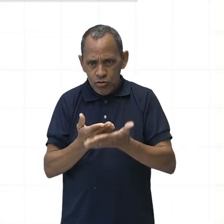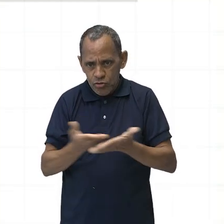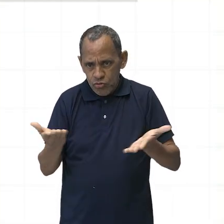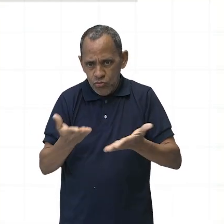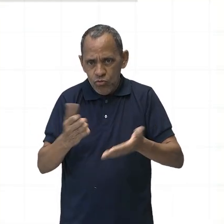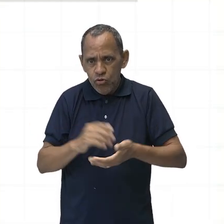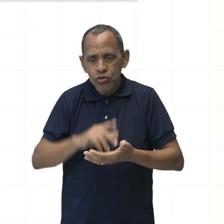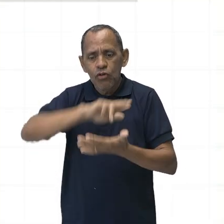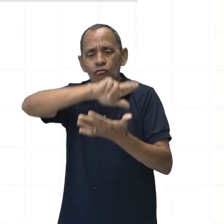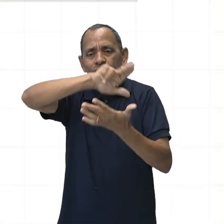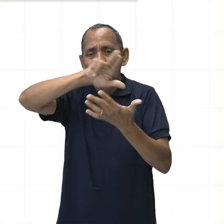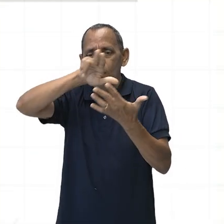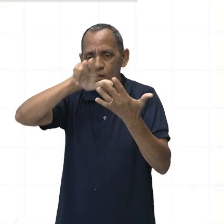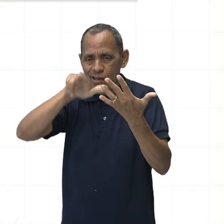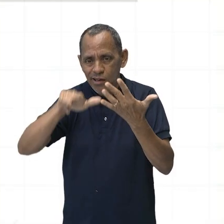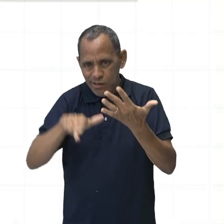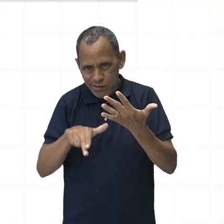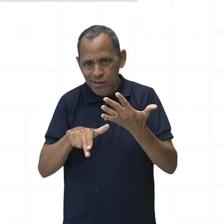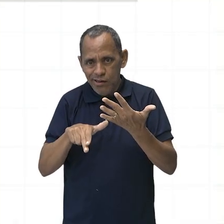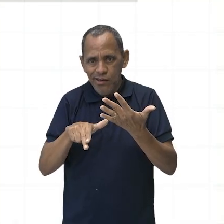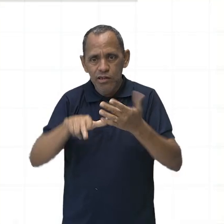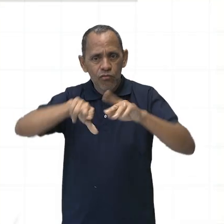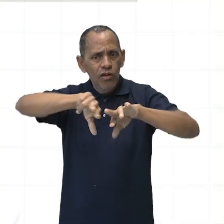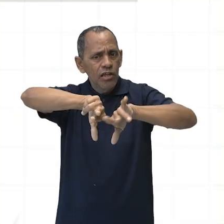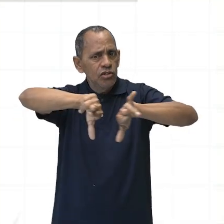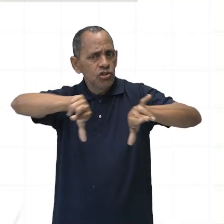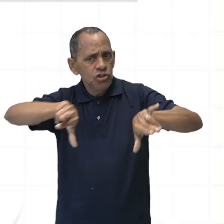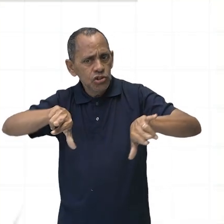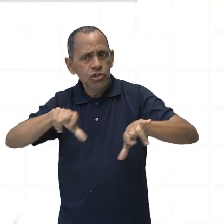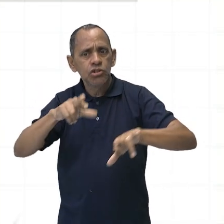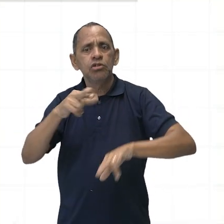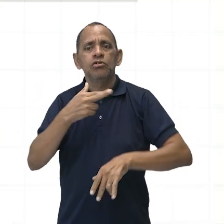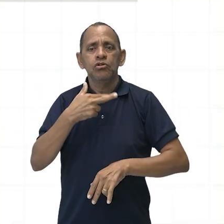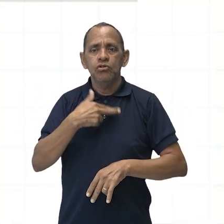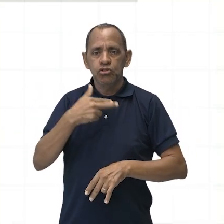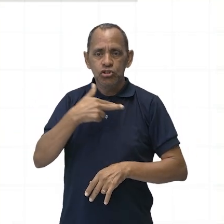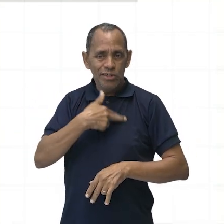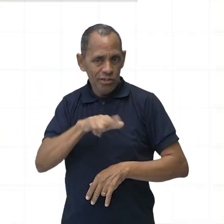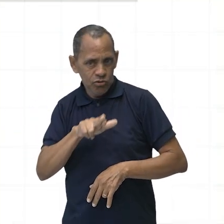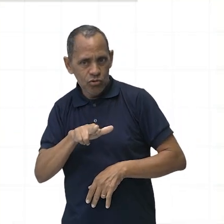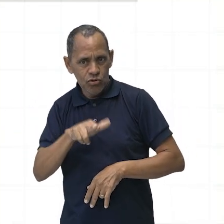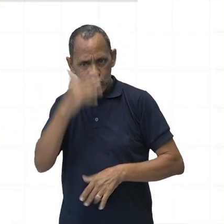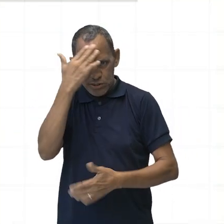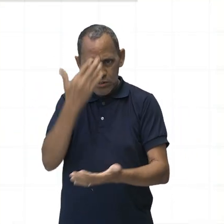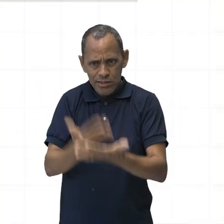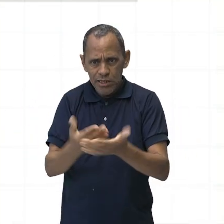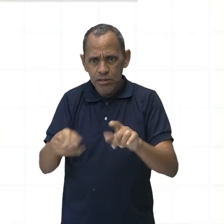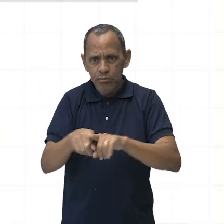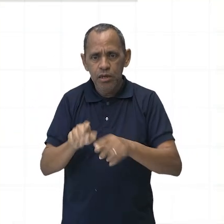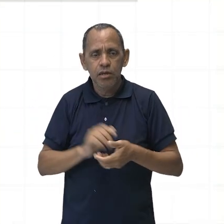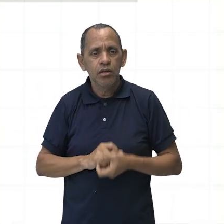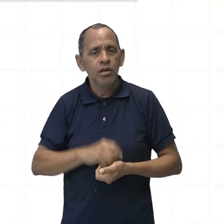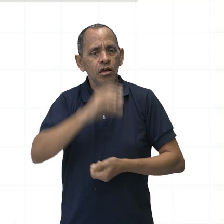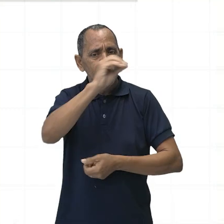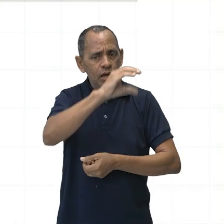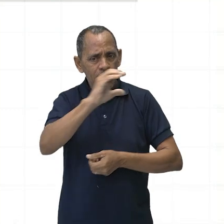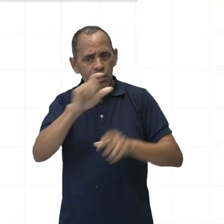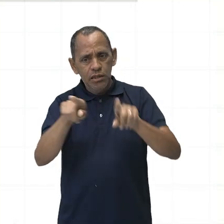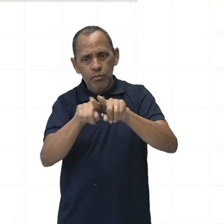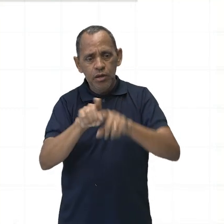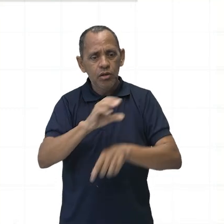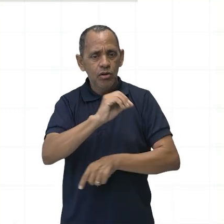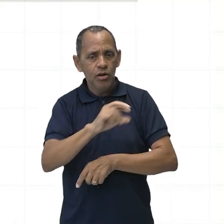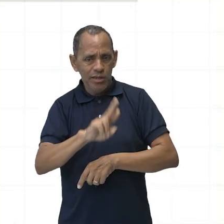essa diversidade de crenças, tanto orientais quanto ocidentais, elas são uma maneira